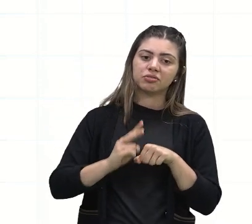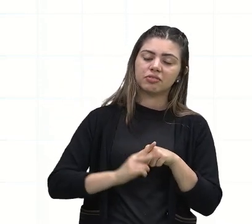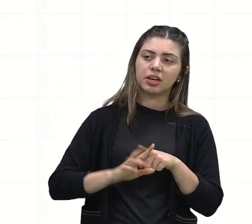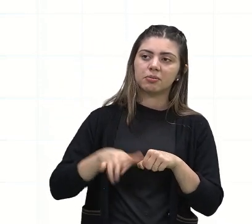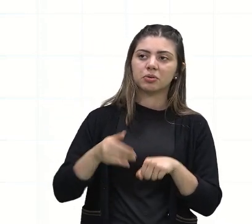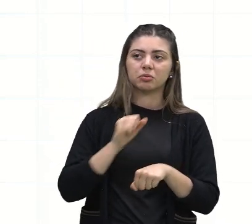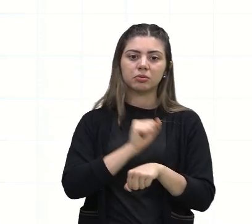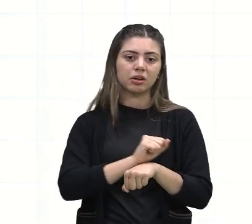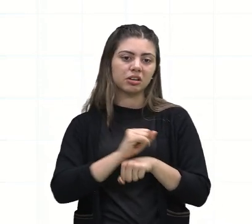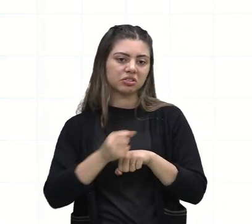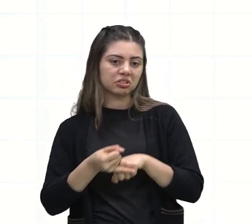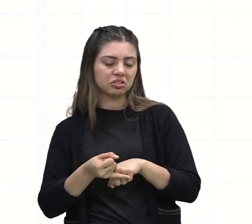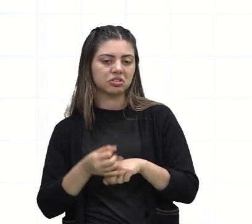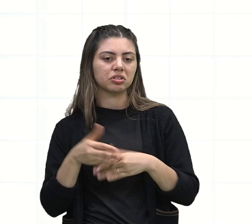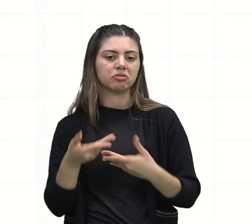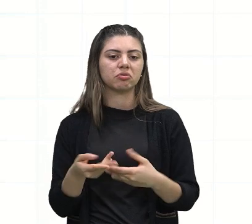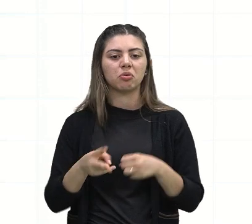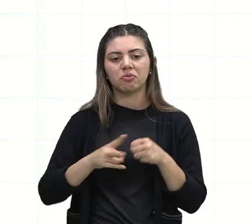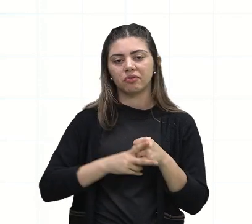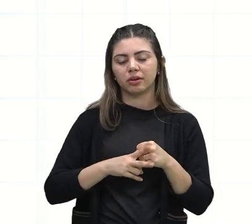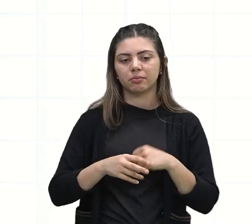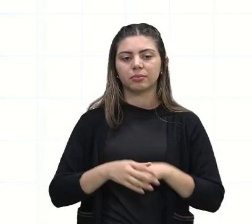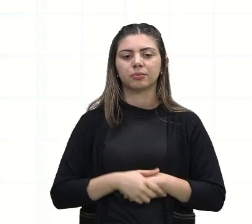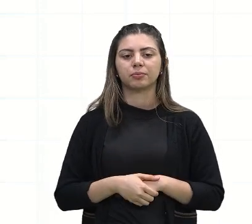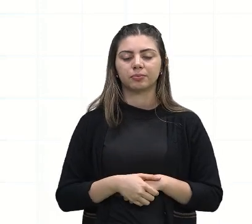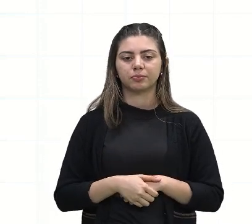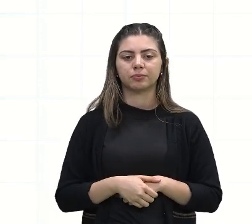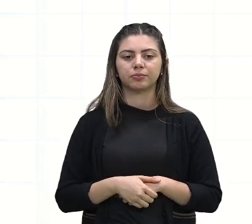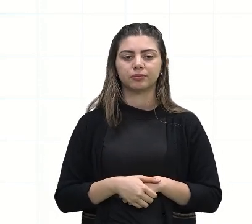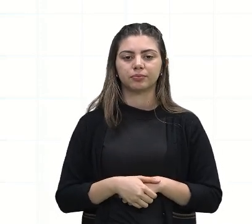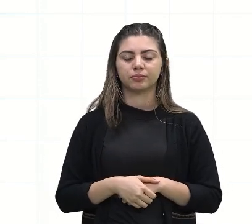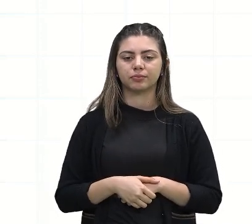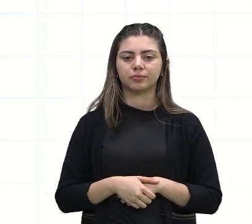pode ser o verbo, ok?